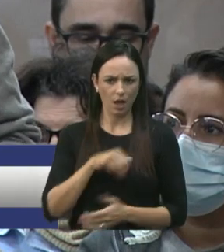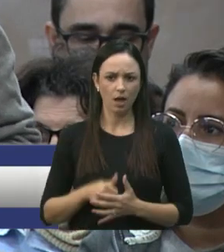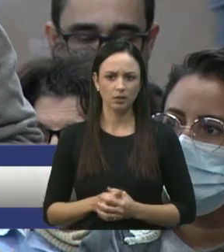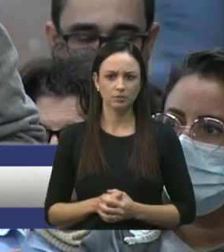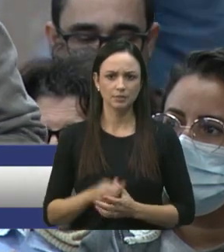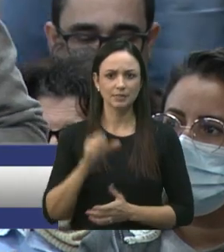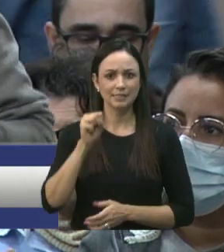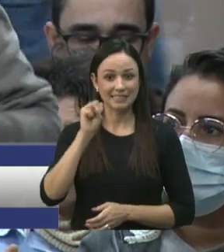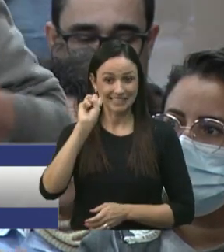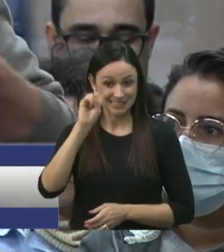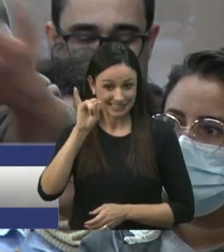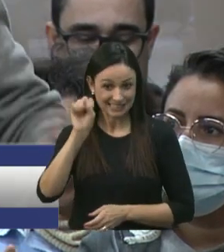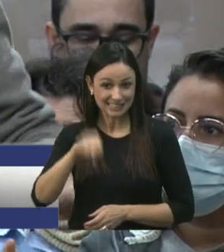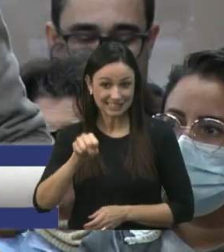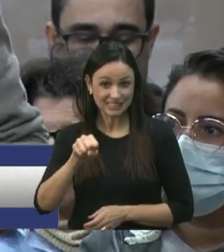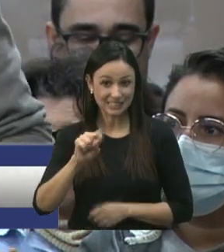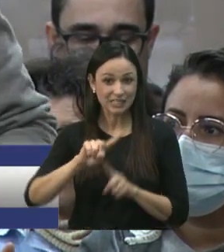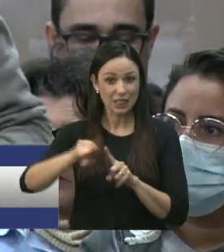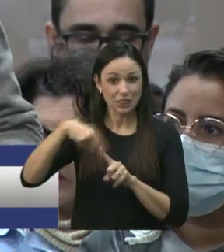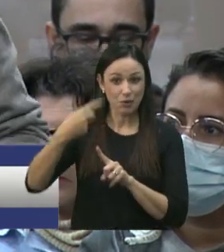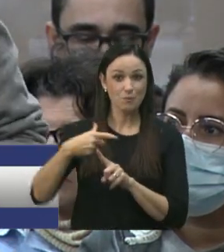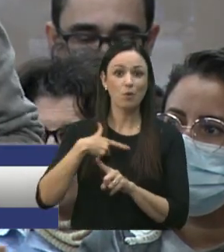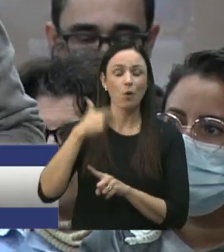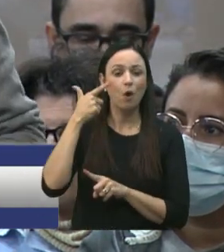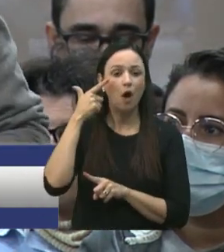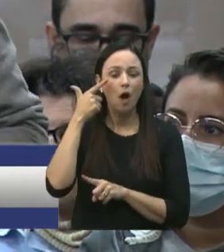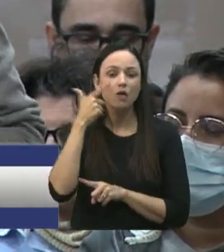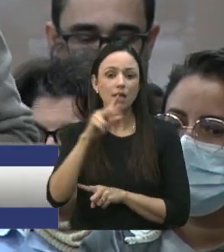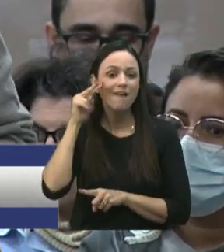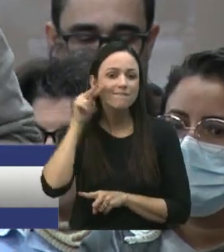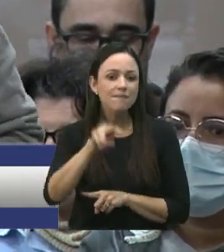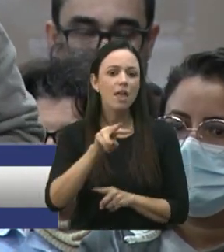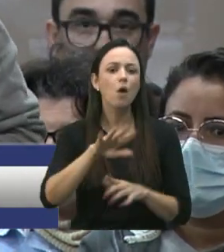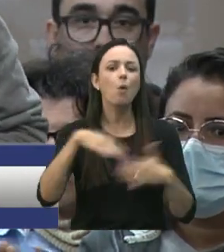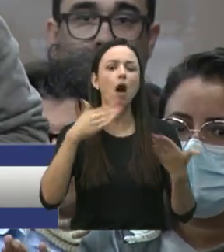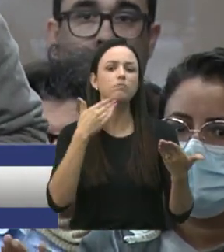se sim, será que depois a gente teria acesso às reivindicações ou não?